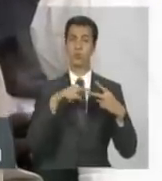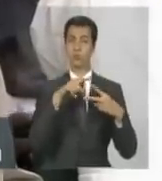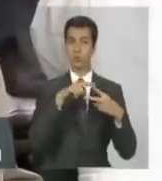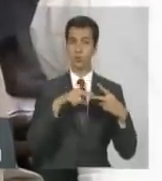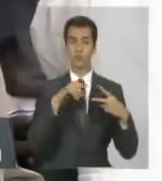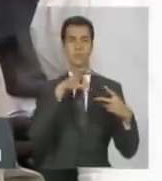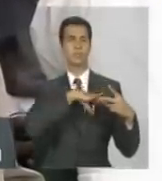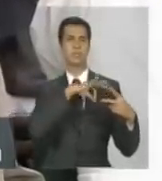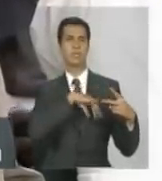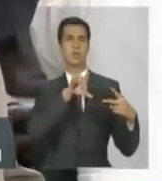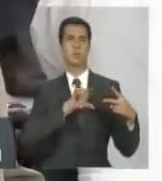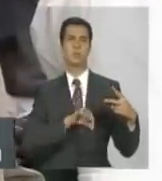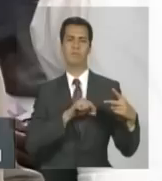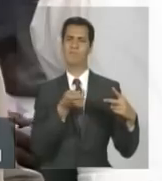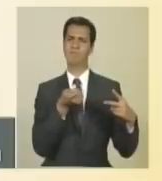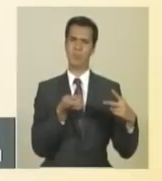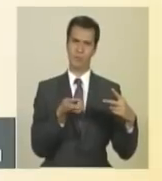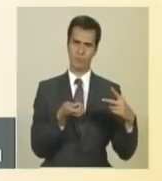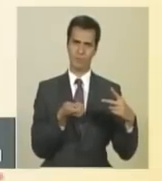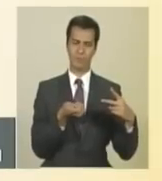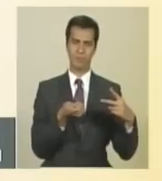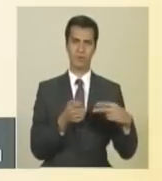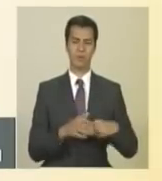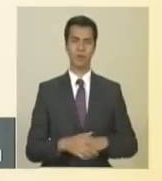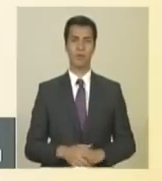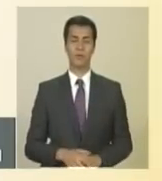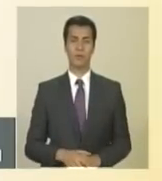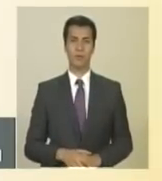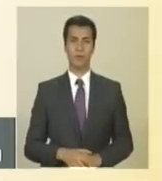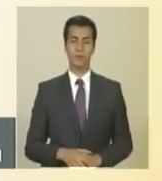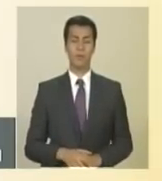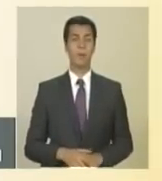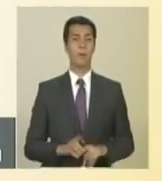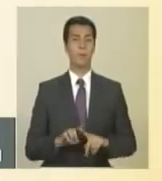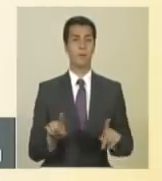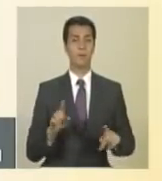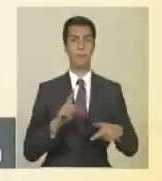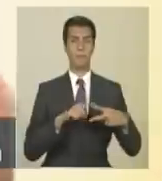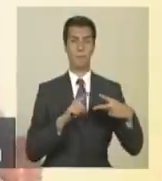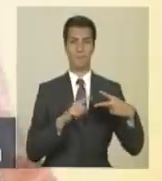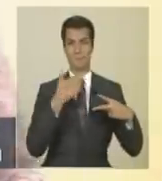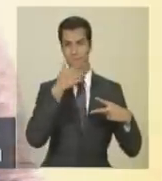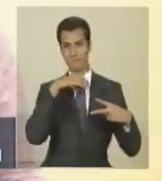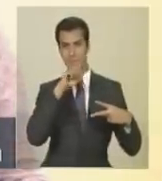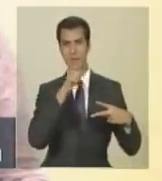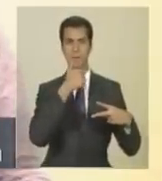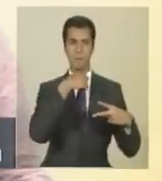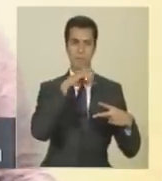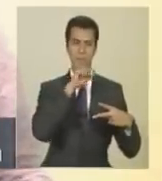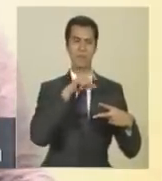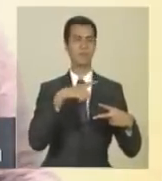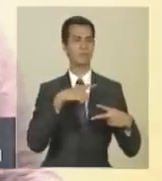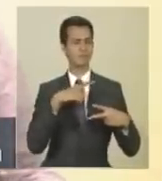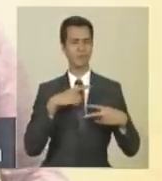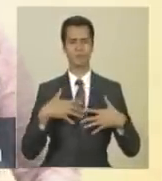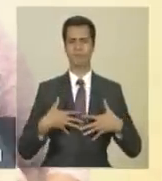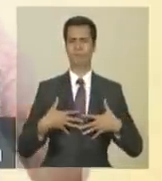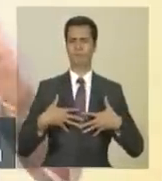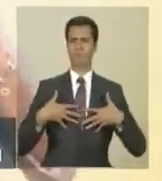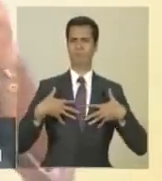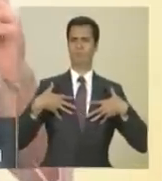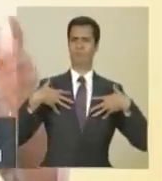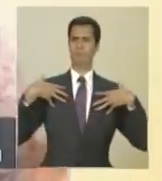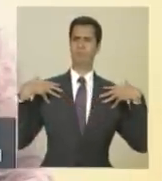E eles tinham um imenso orgulho, eu quero destacar o lado dos pais e das mães, tinham